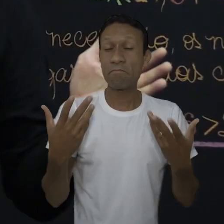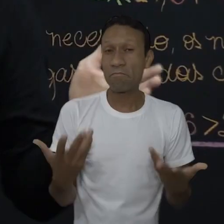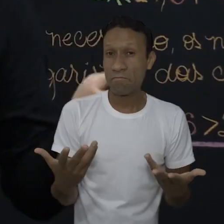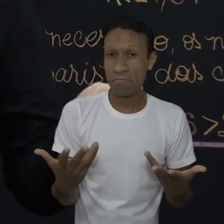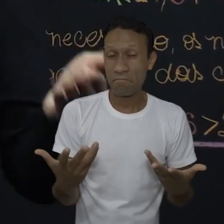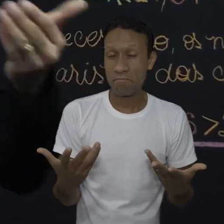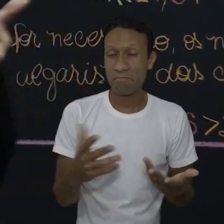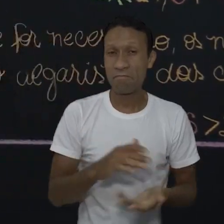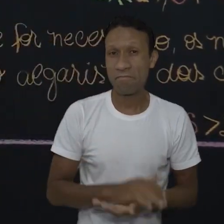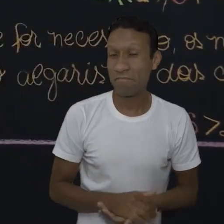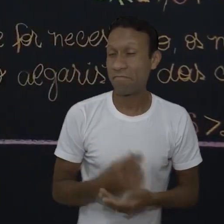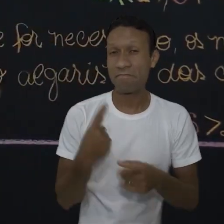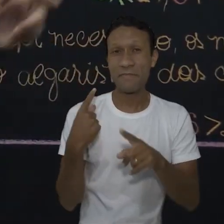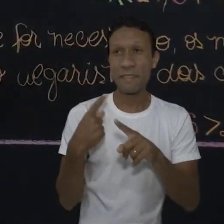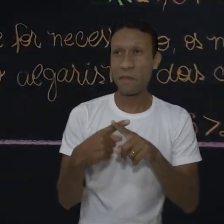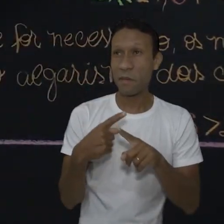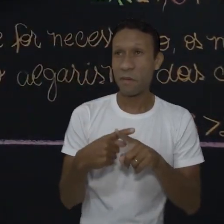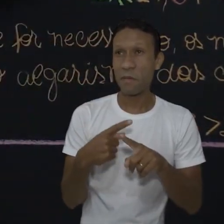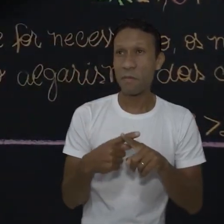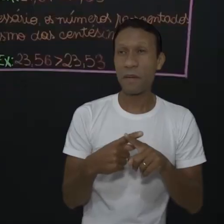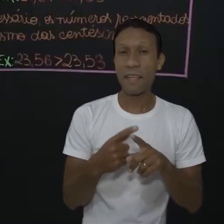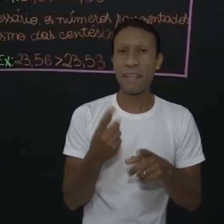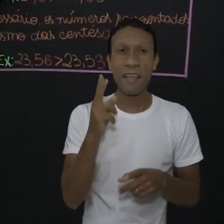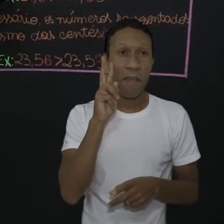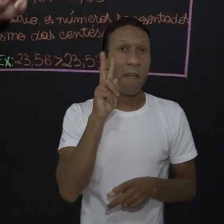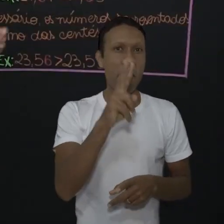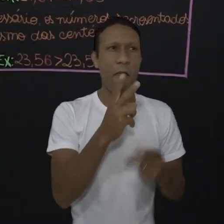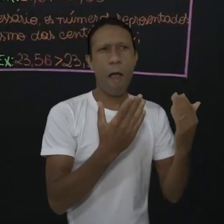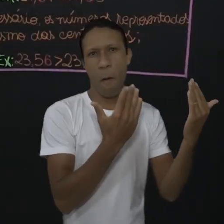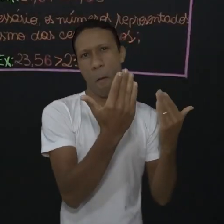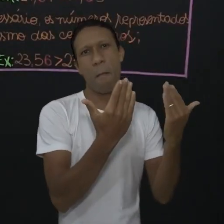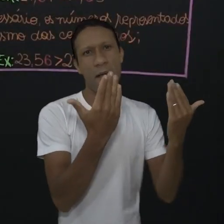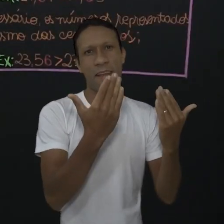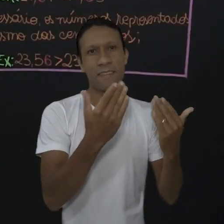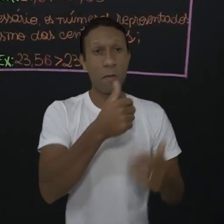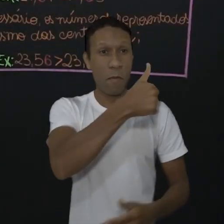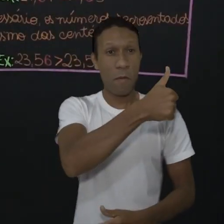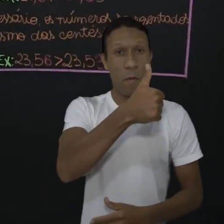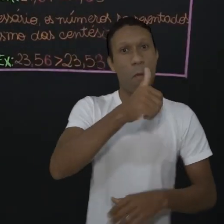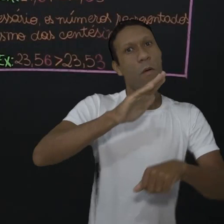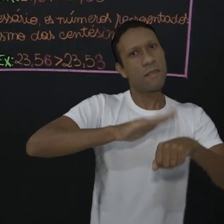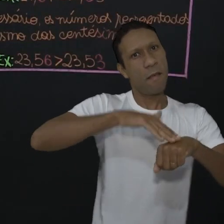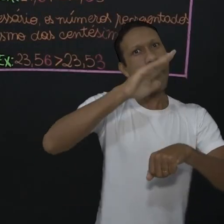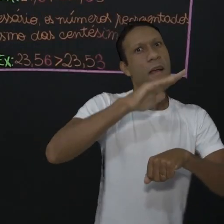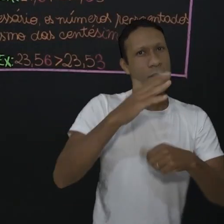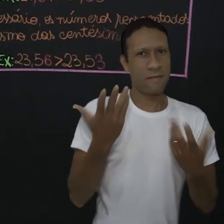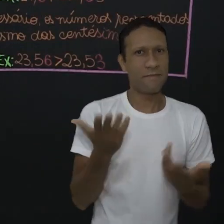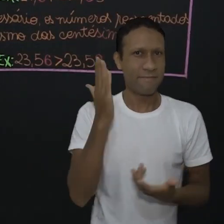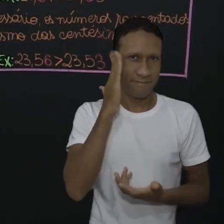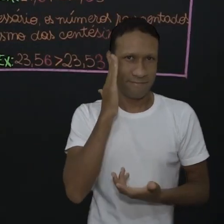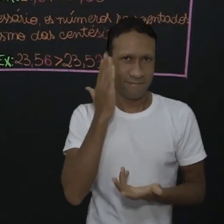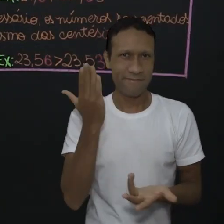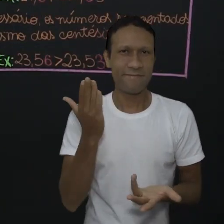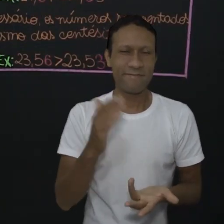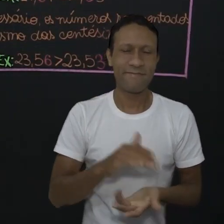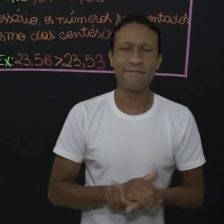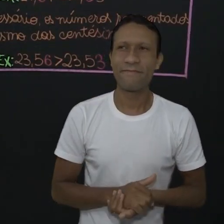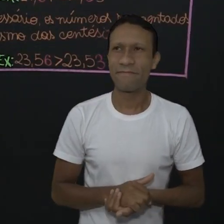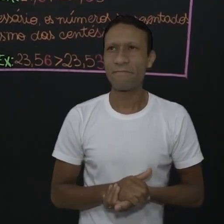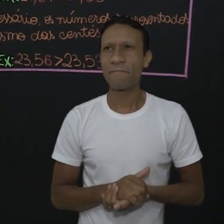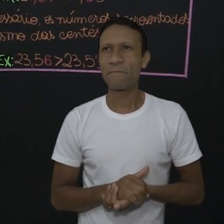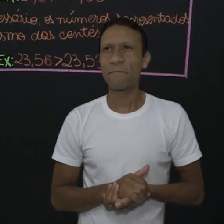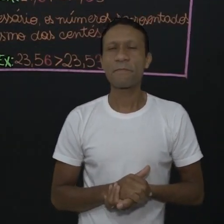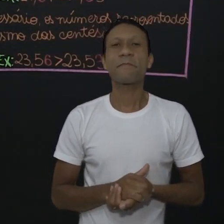parte decimal, até porque a comparação já foi feita entre a parte inteira. Legal?